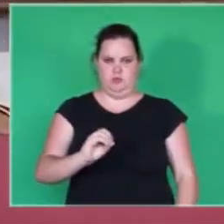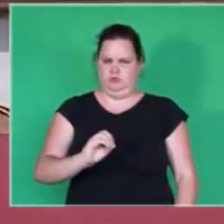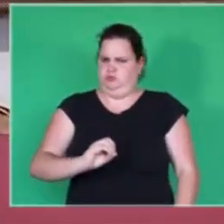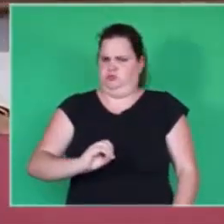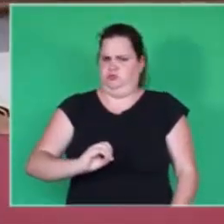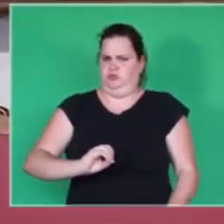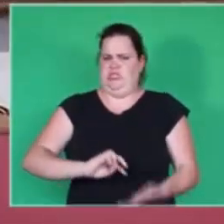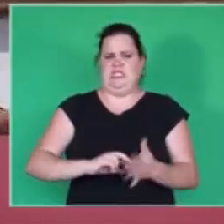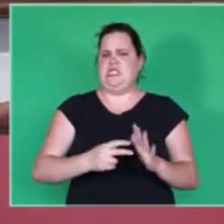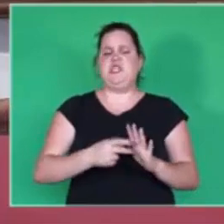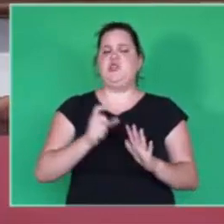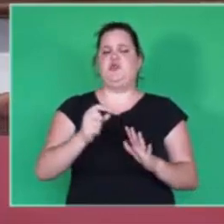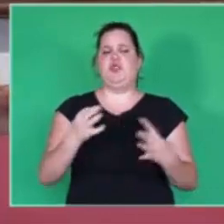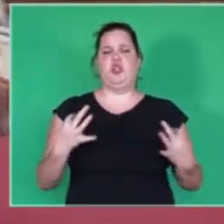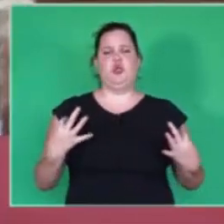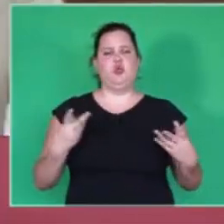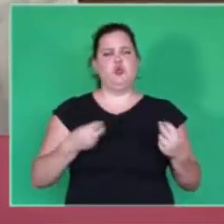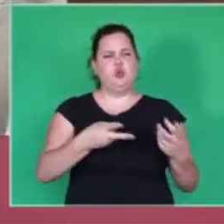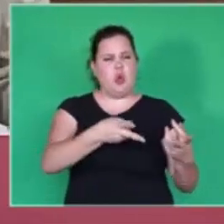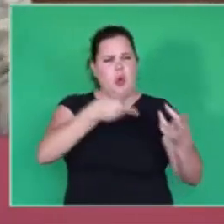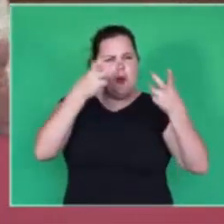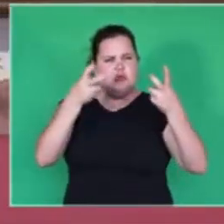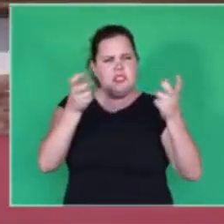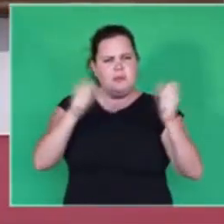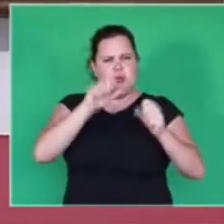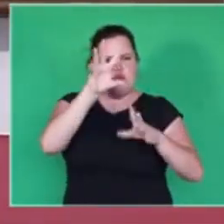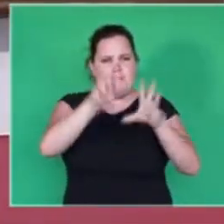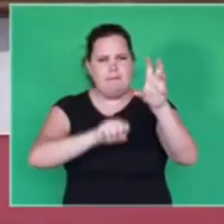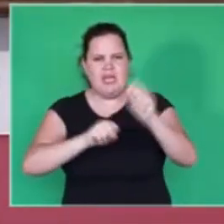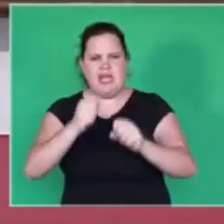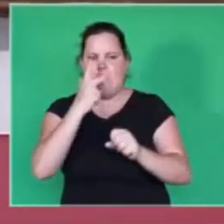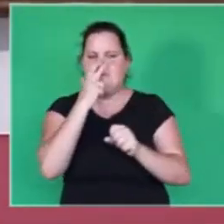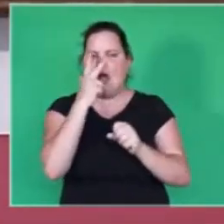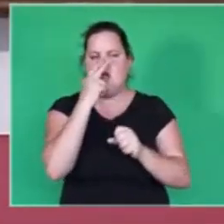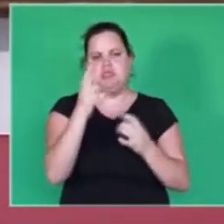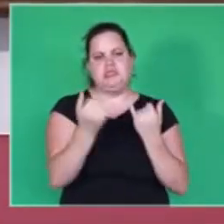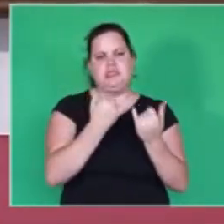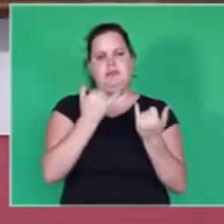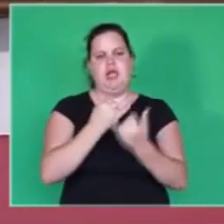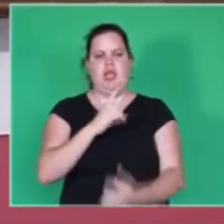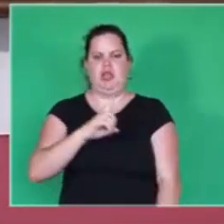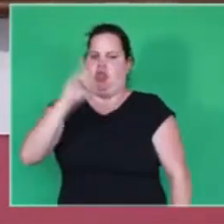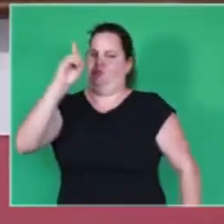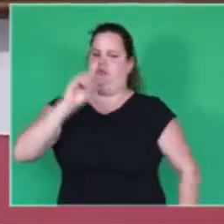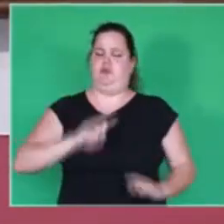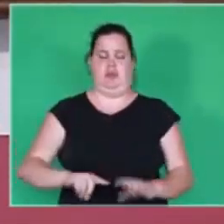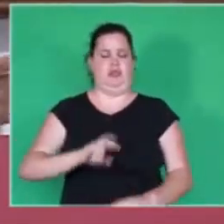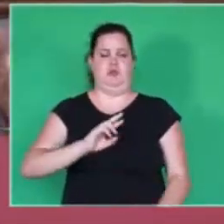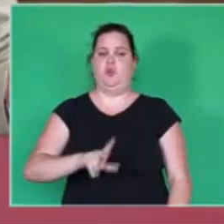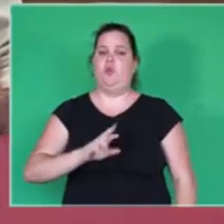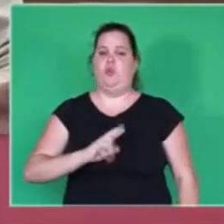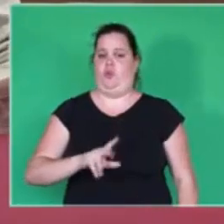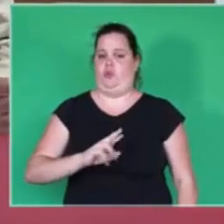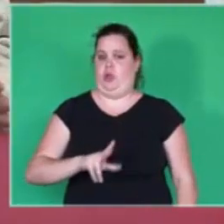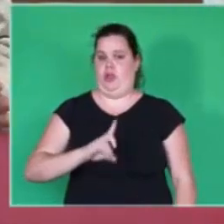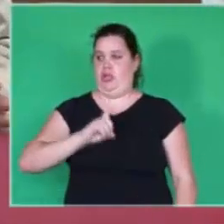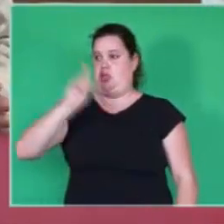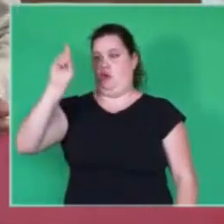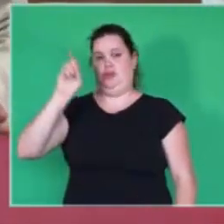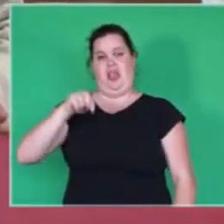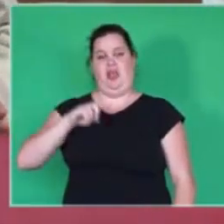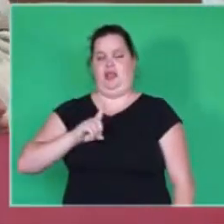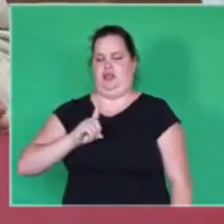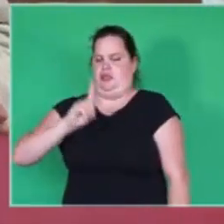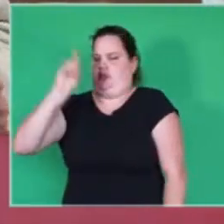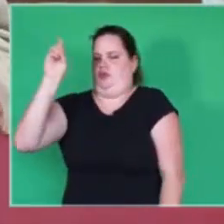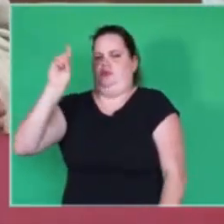do projeto de salvação. A filosofia, quando entra na história, ela entra ocupando